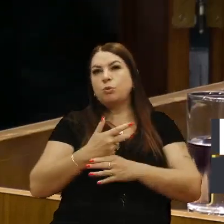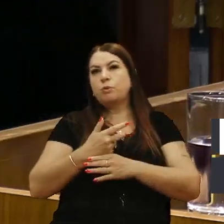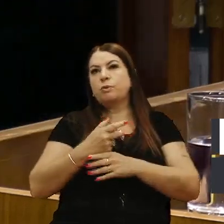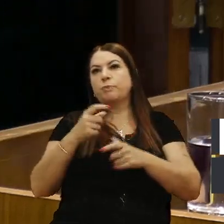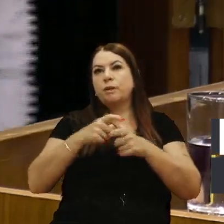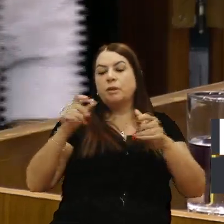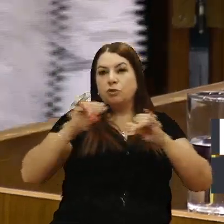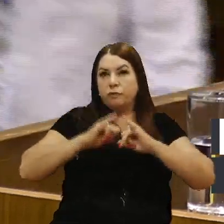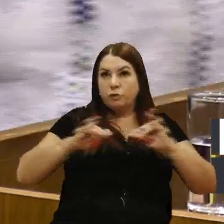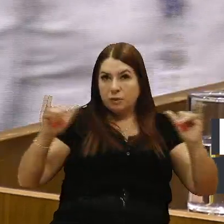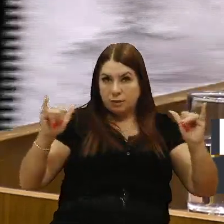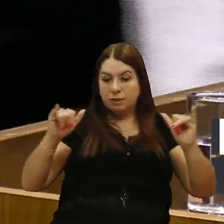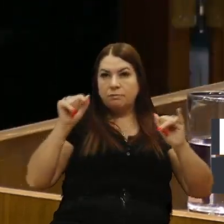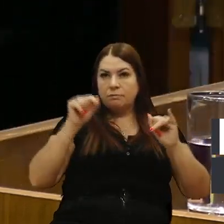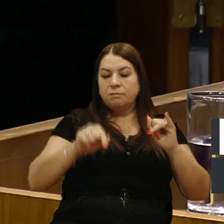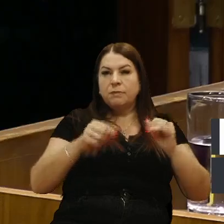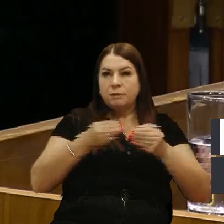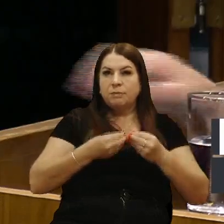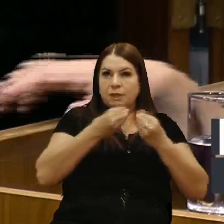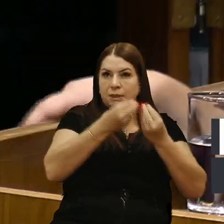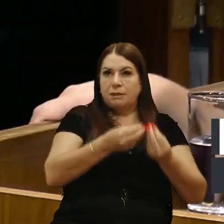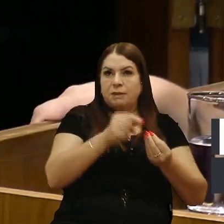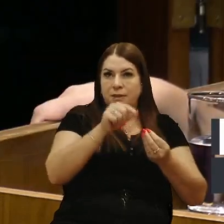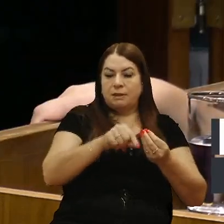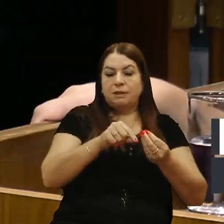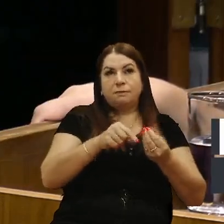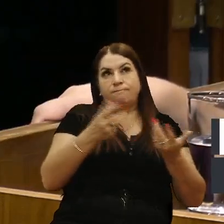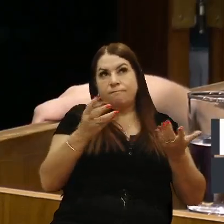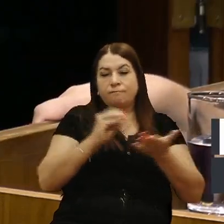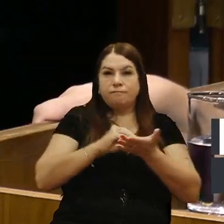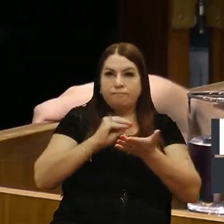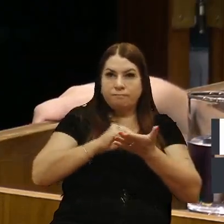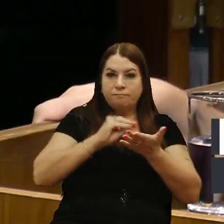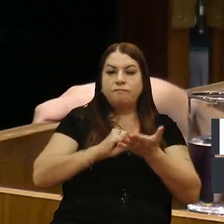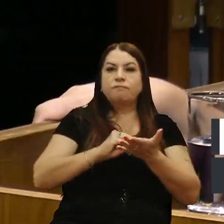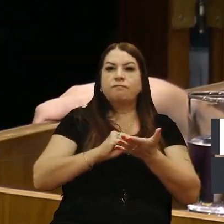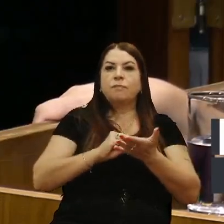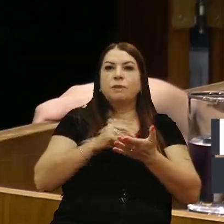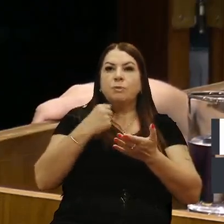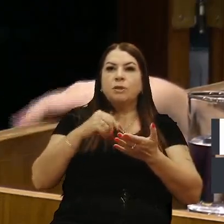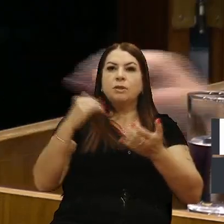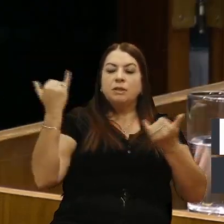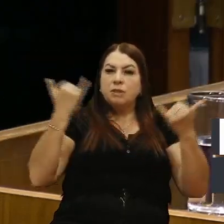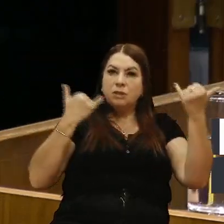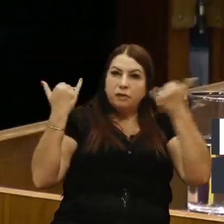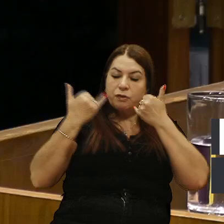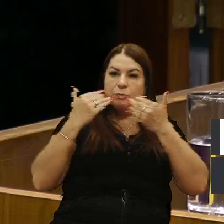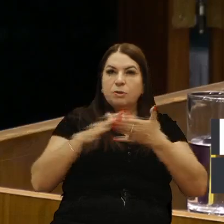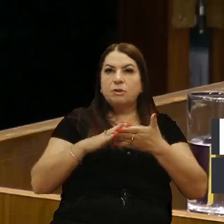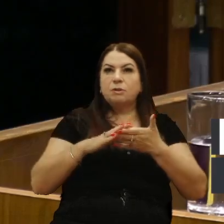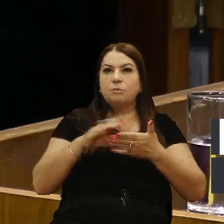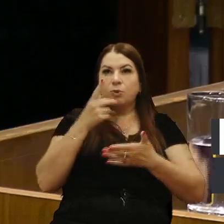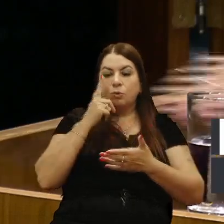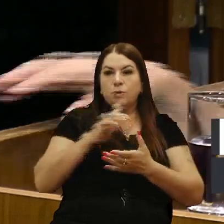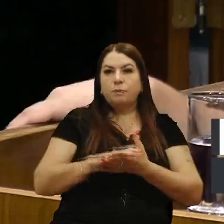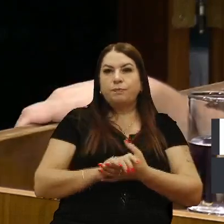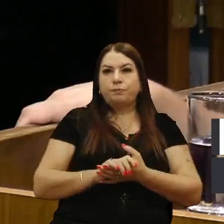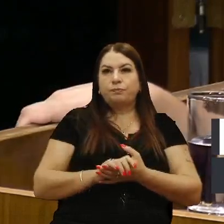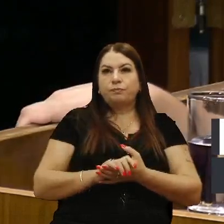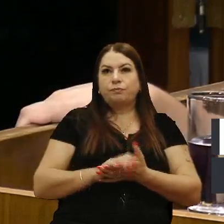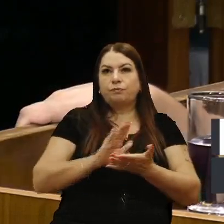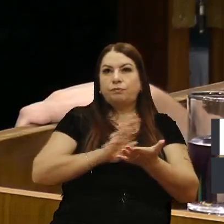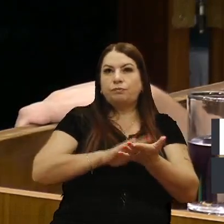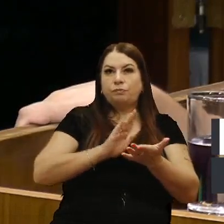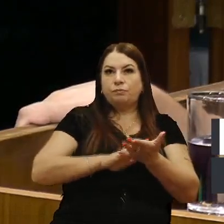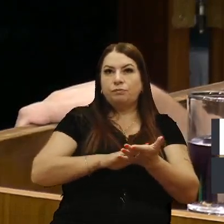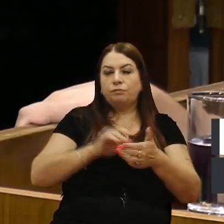grande divulgação, mas a entrega ficou aquém. E a gente precisa dessas informações para poder, né, cobrar